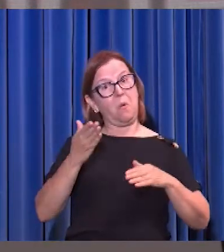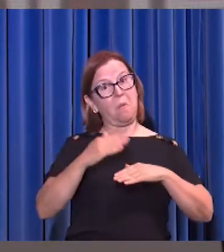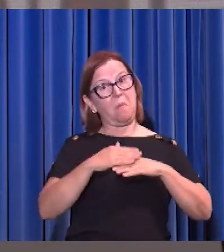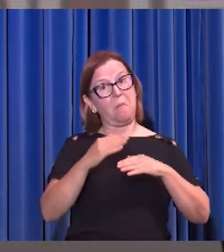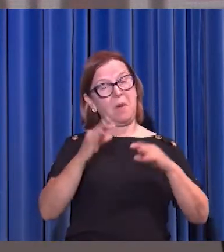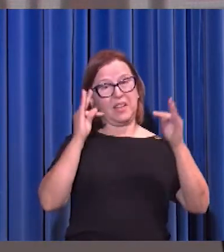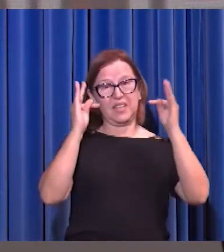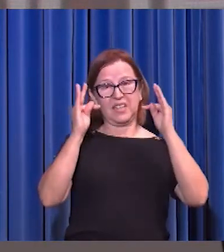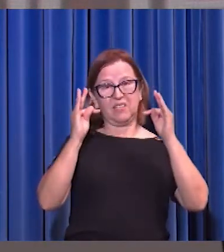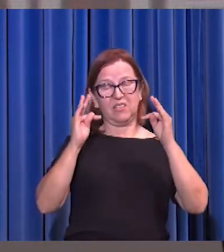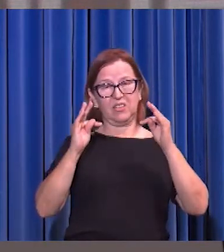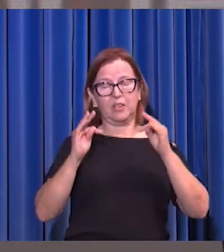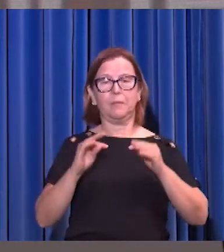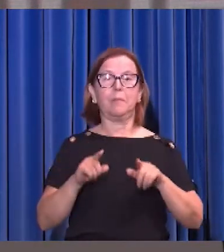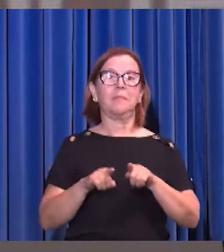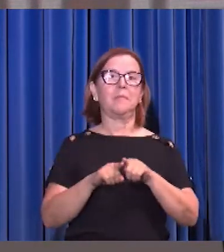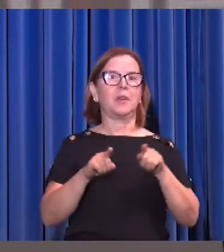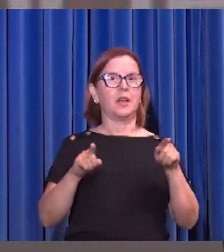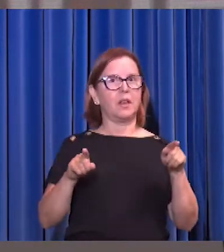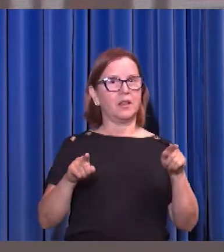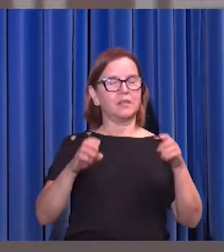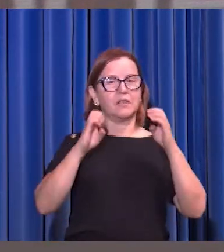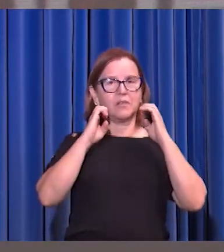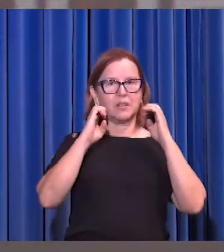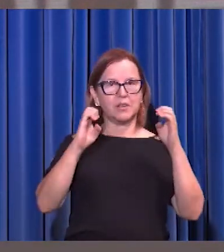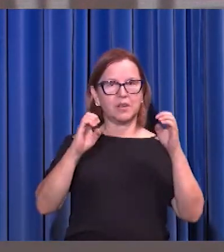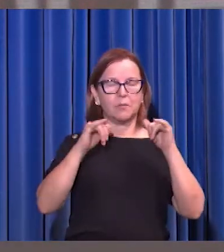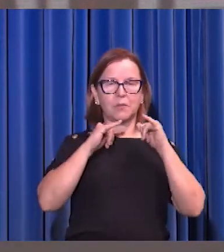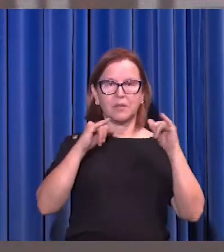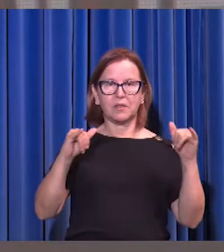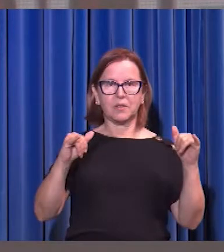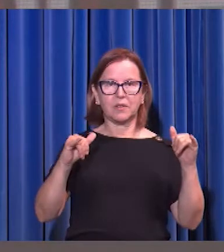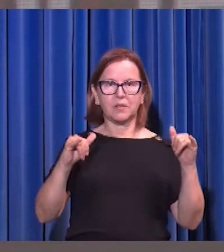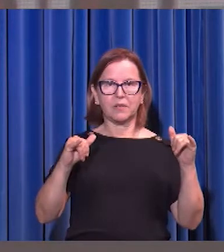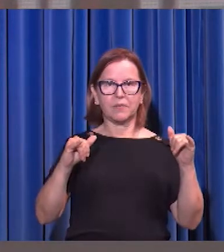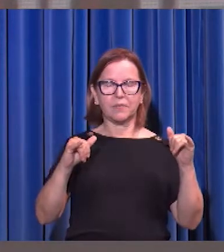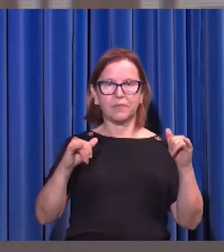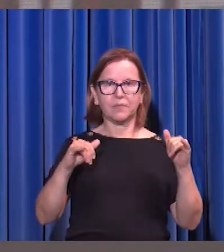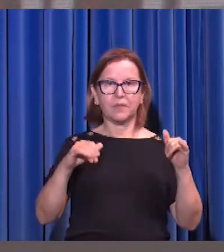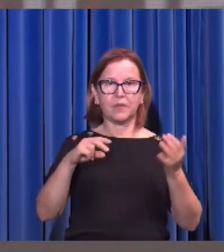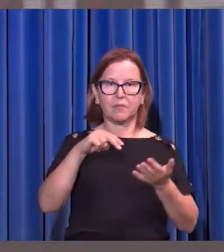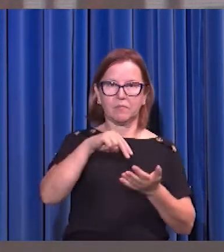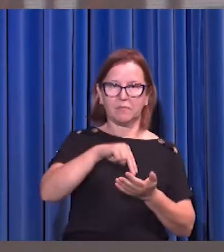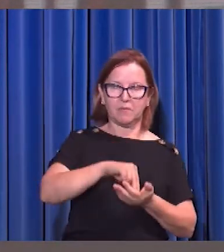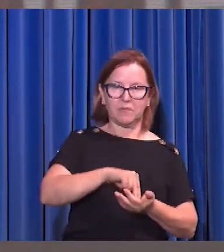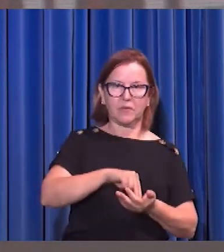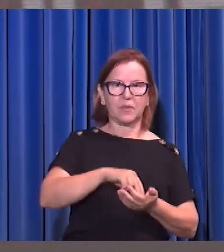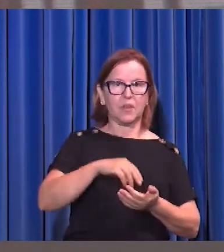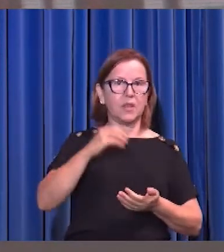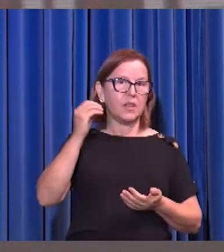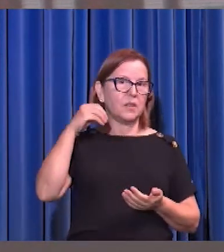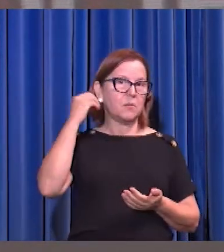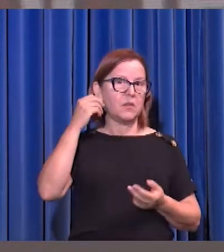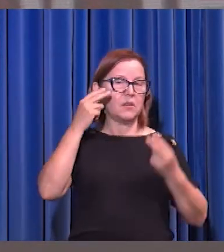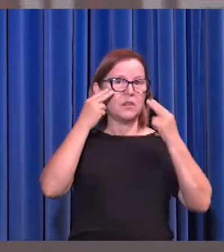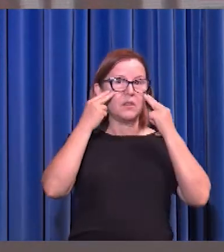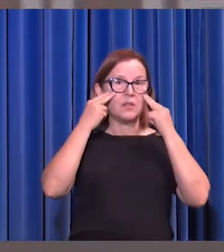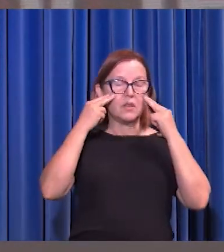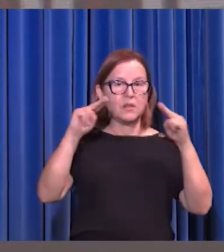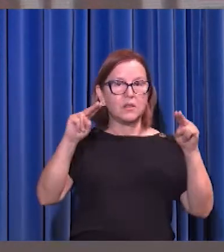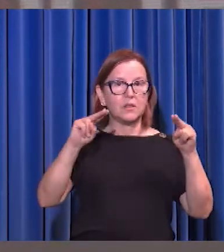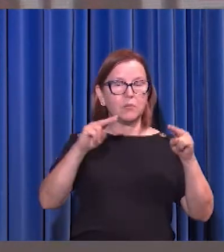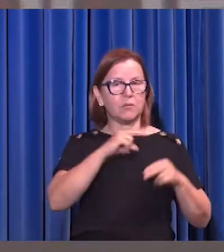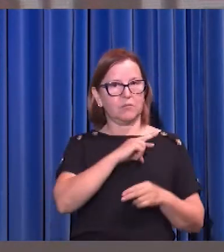qualquer. Não, mas que o Evangelho é uma mensagem baseada na experiência e no testemunho